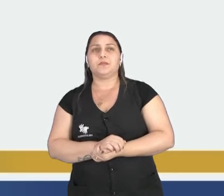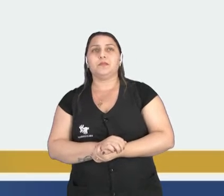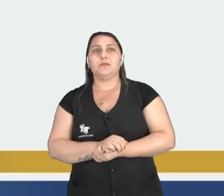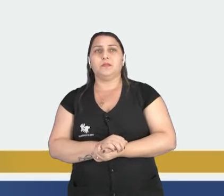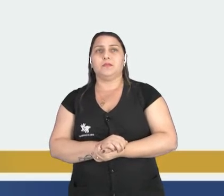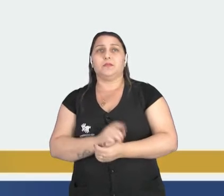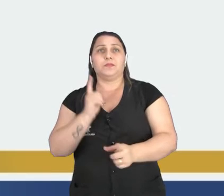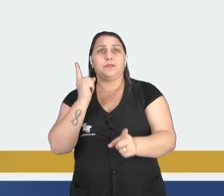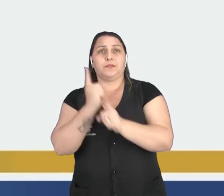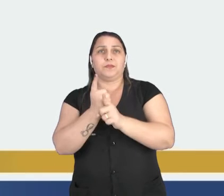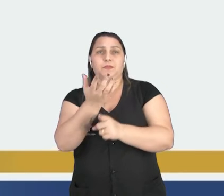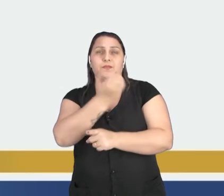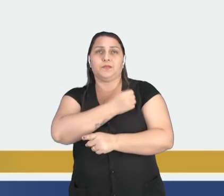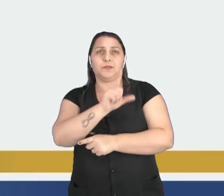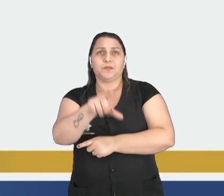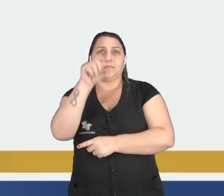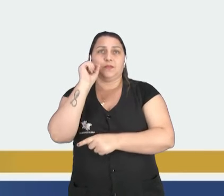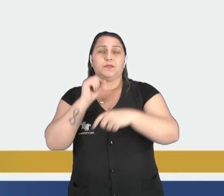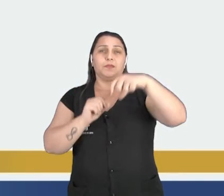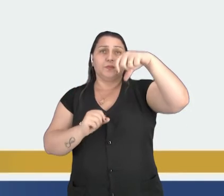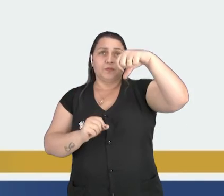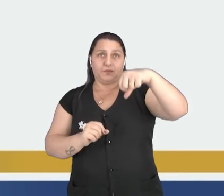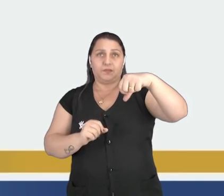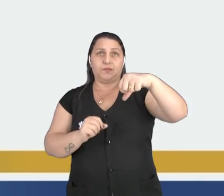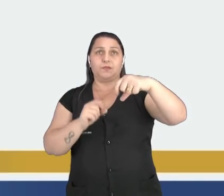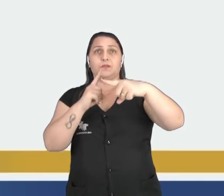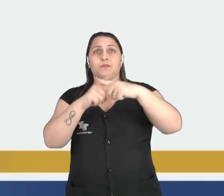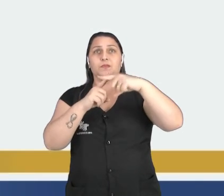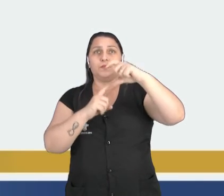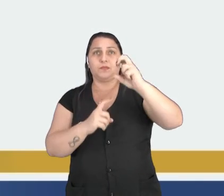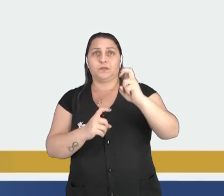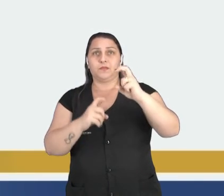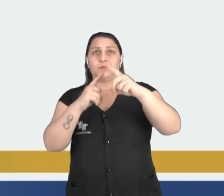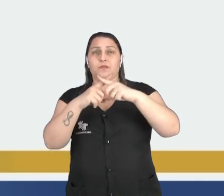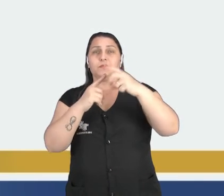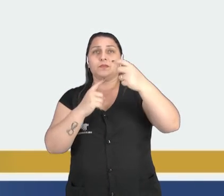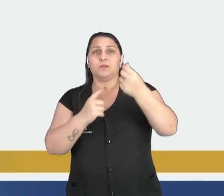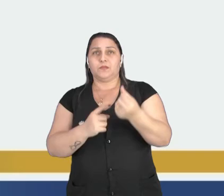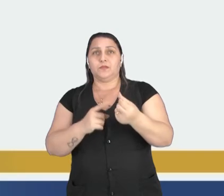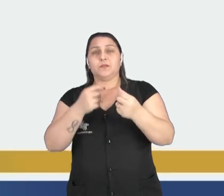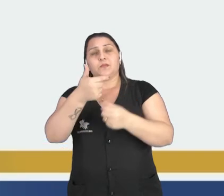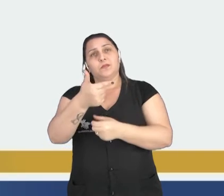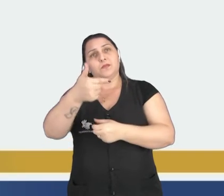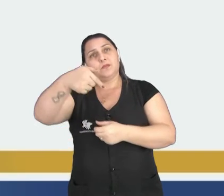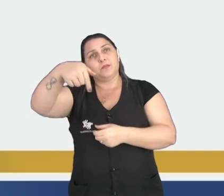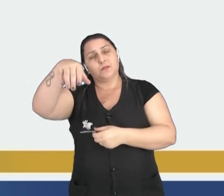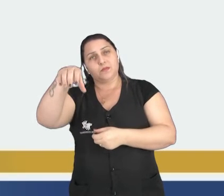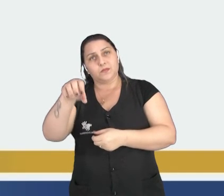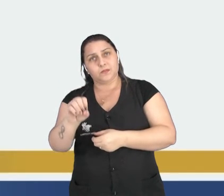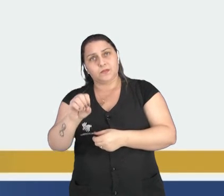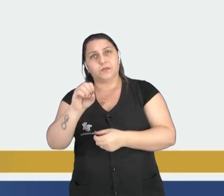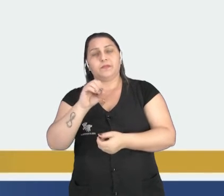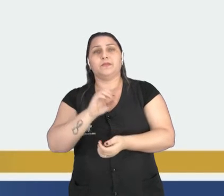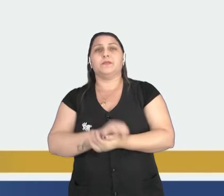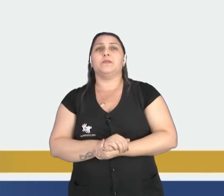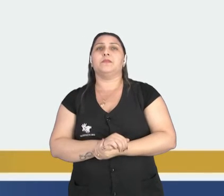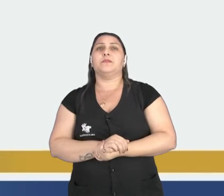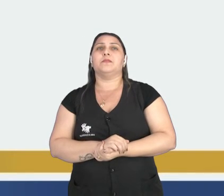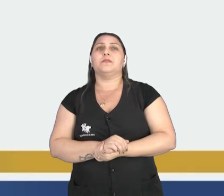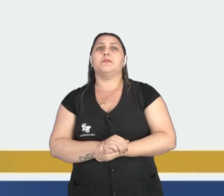opções para encontrar o número de escolhas. Eu vou pegar 9 vezes 5 vezes 6, que dá exatamente quanto?